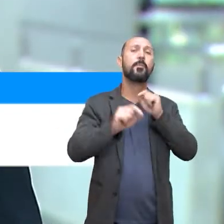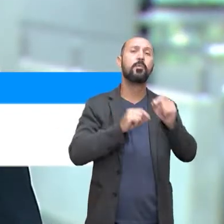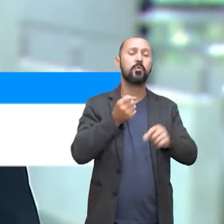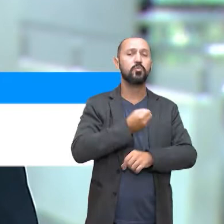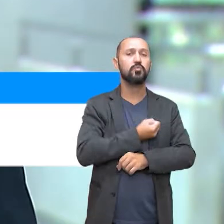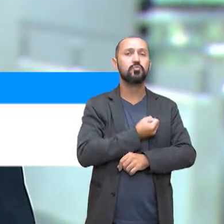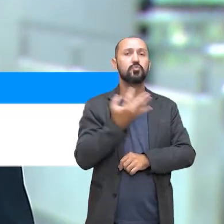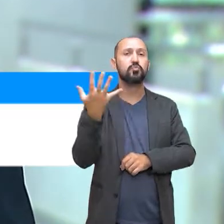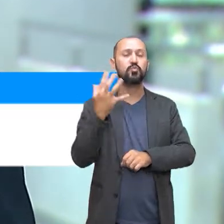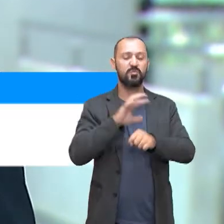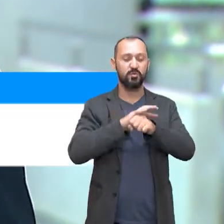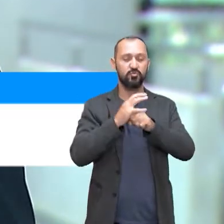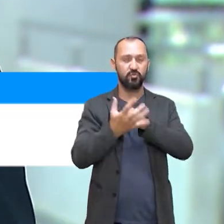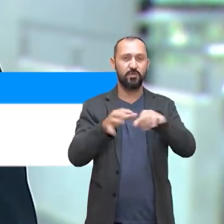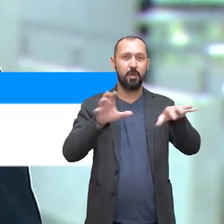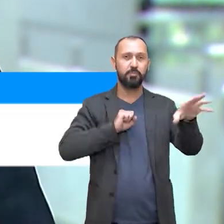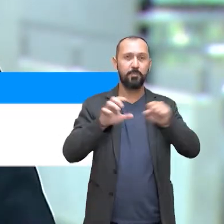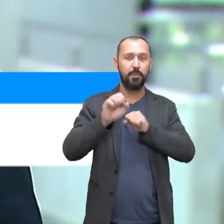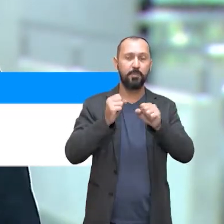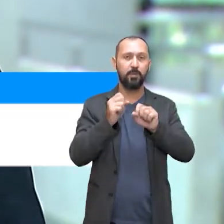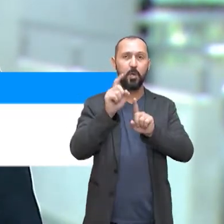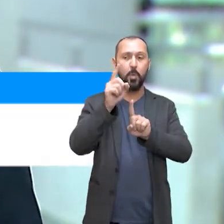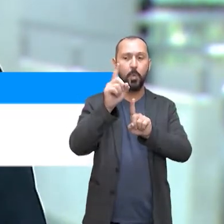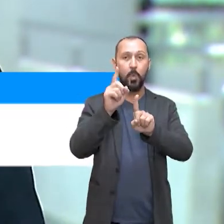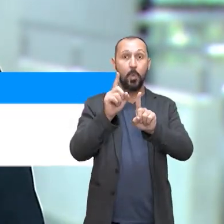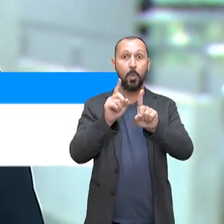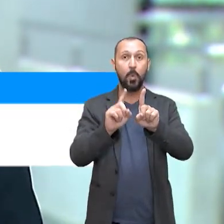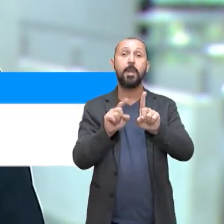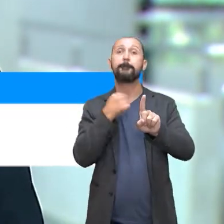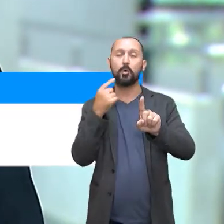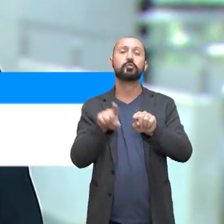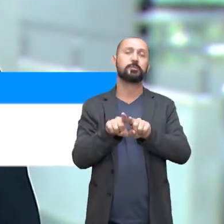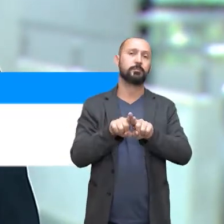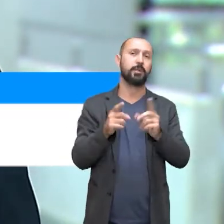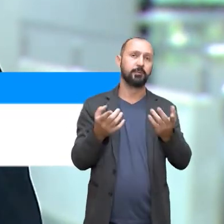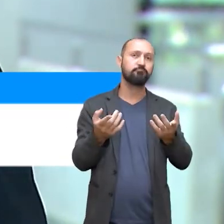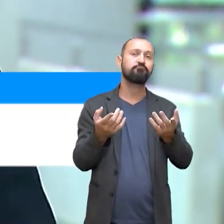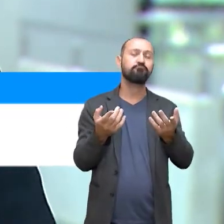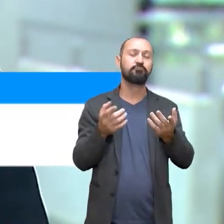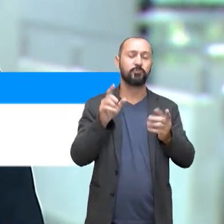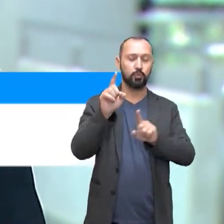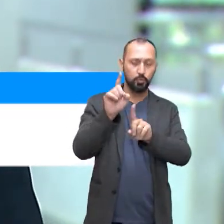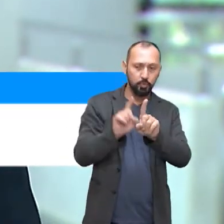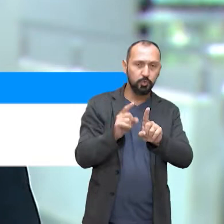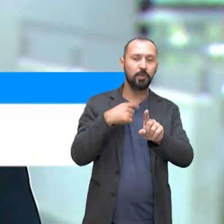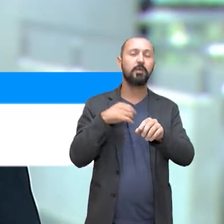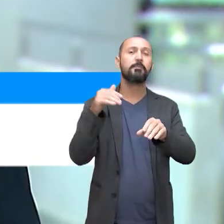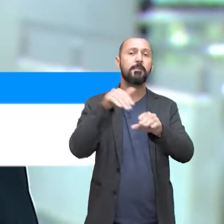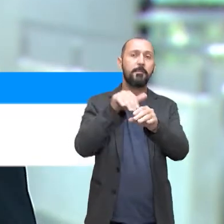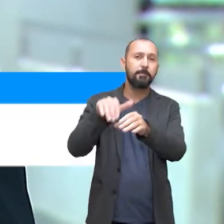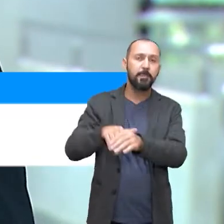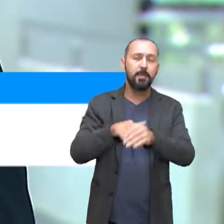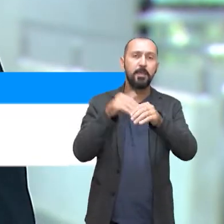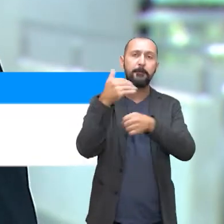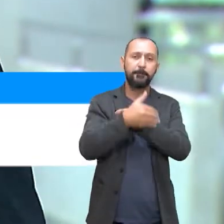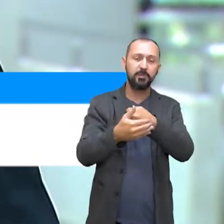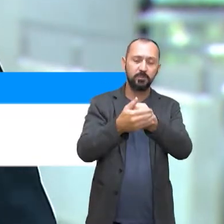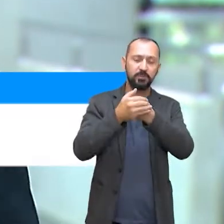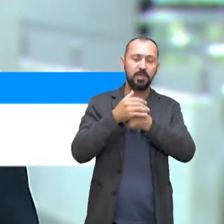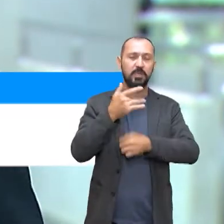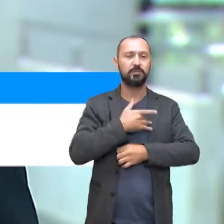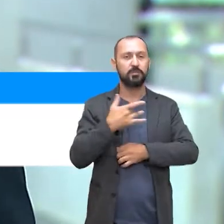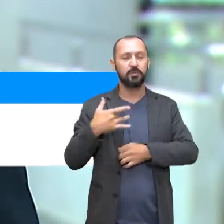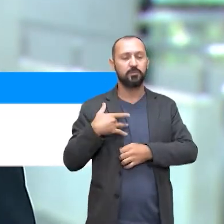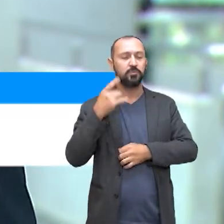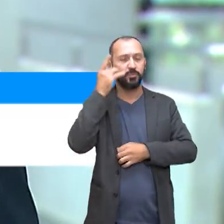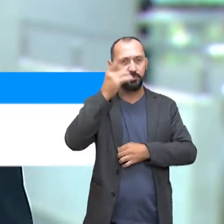possível graças à queda do número de casos e óbitos pelo coronavírus. Mesmo assim, para garantir agilidade nas votações e